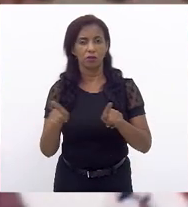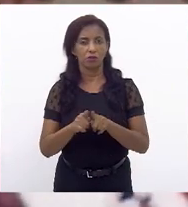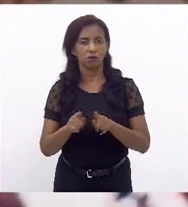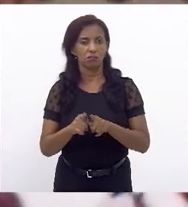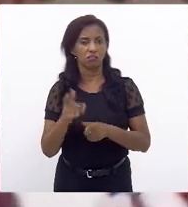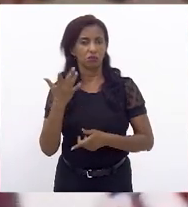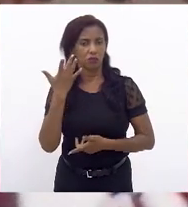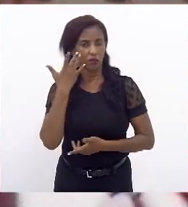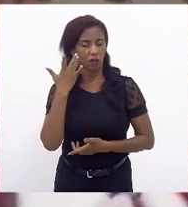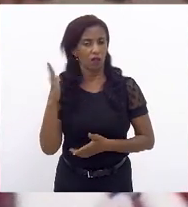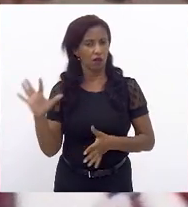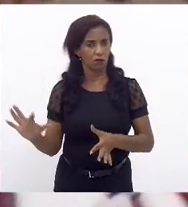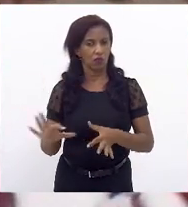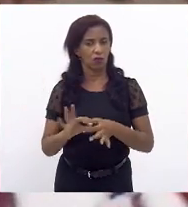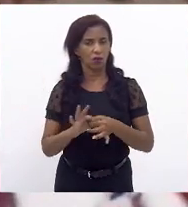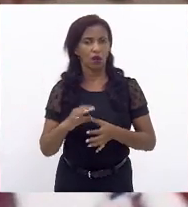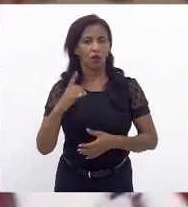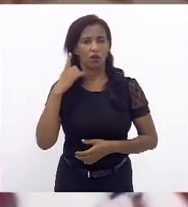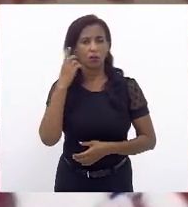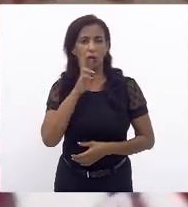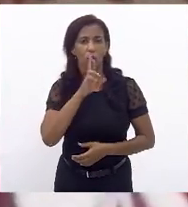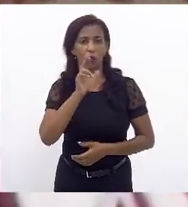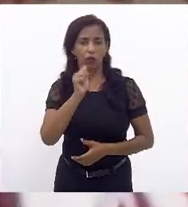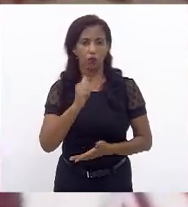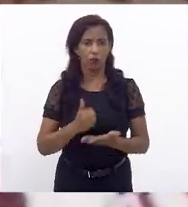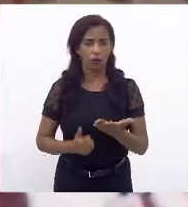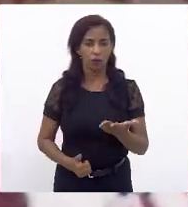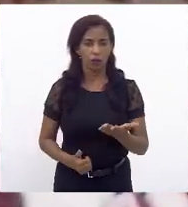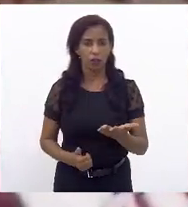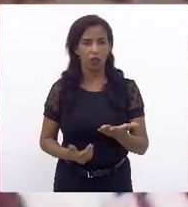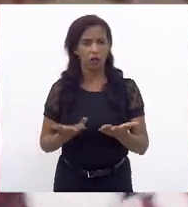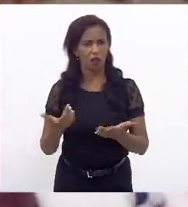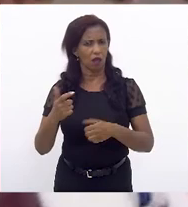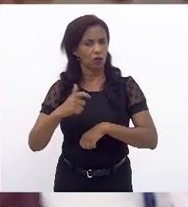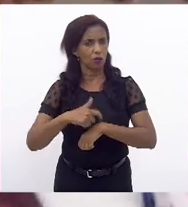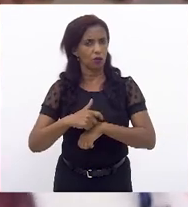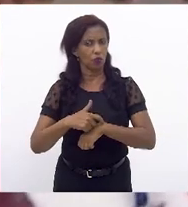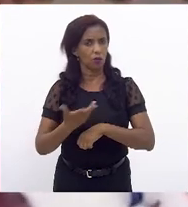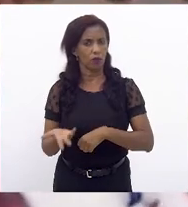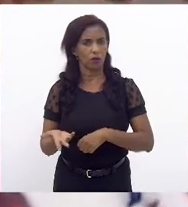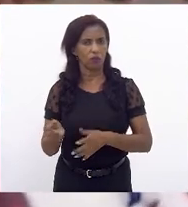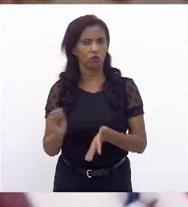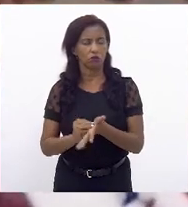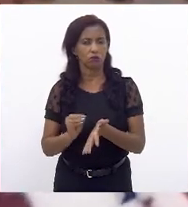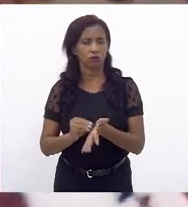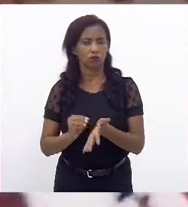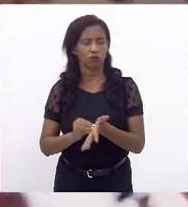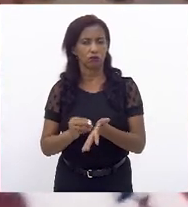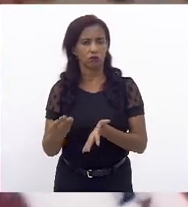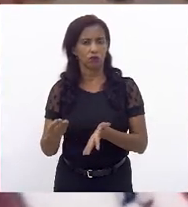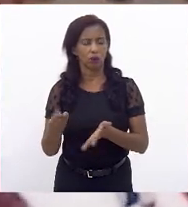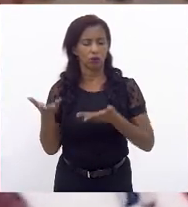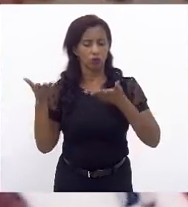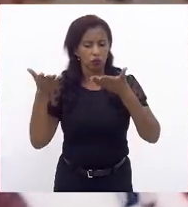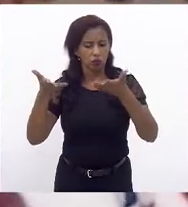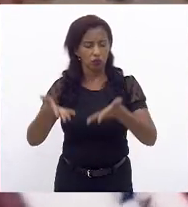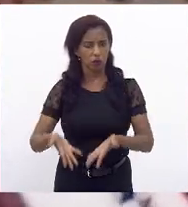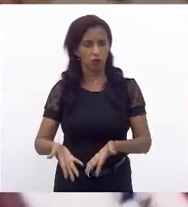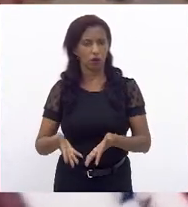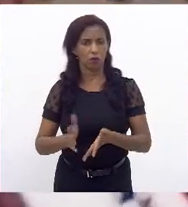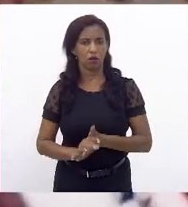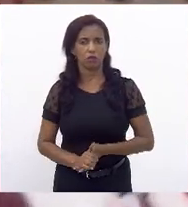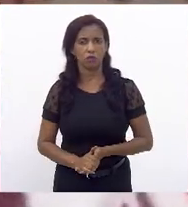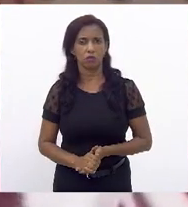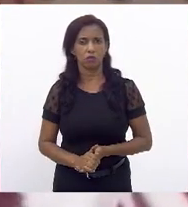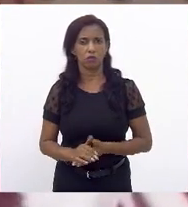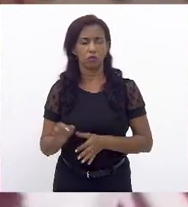que quero fazer coro também com o deputado Rodrigo Amorim, dado o momento inoportuno, porque estamos debruçados